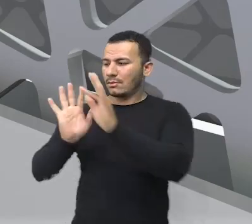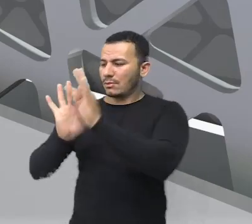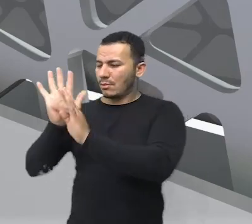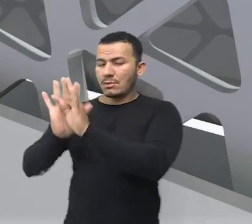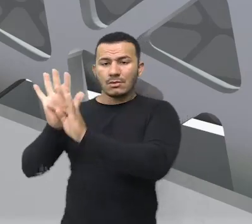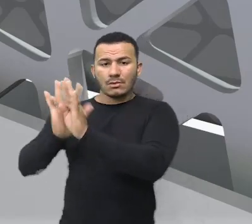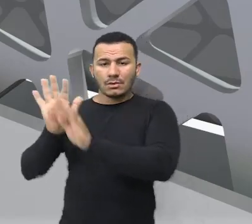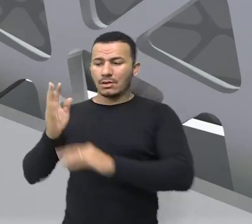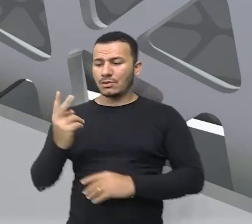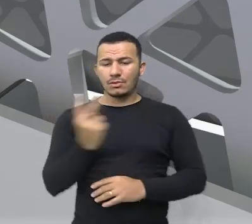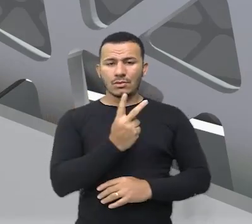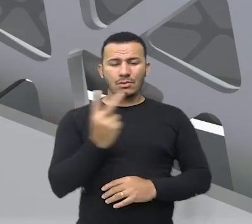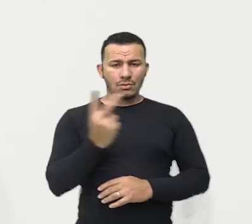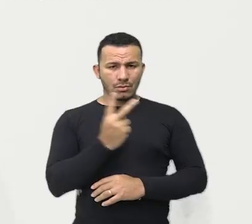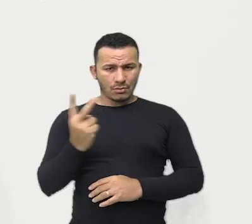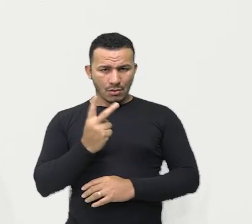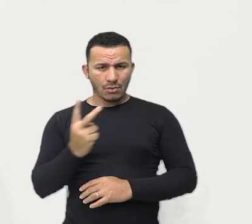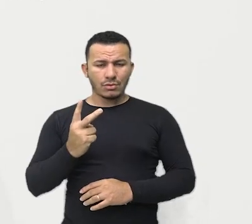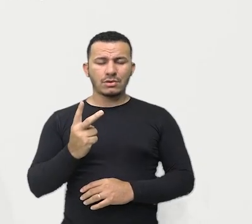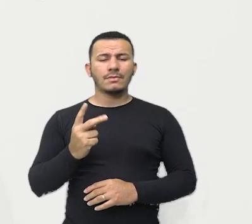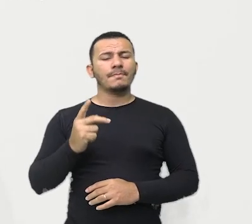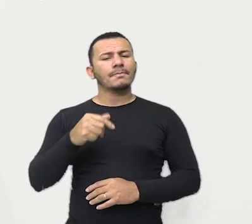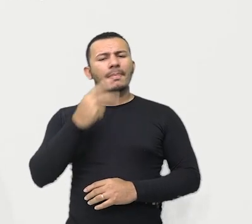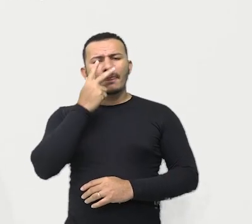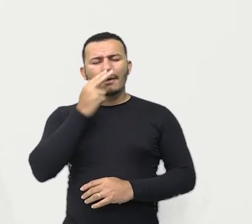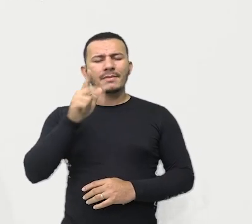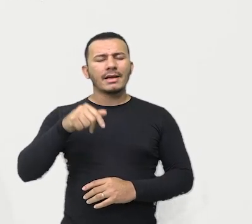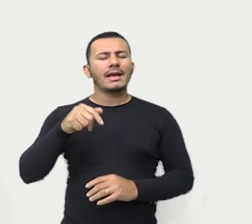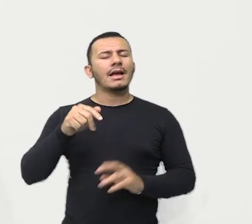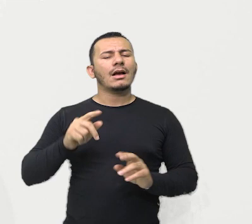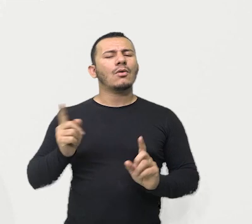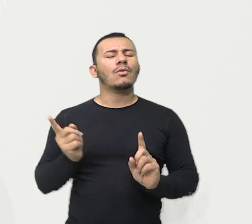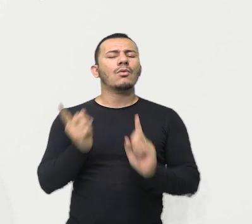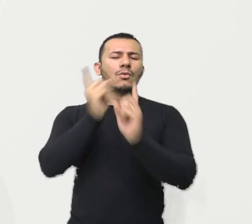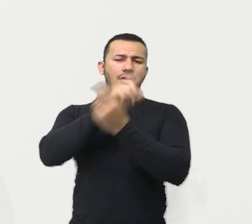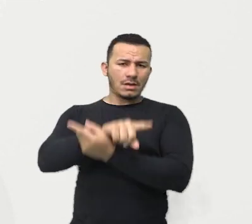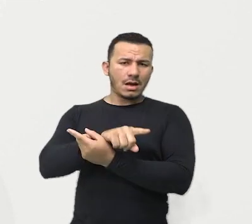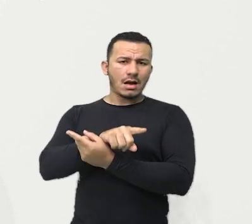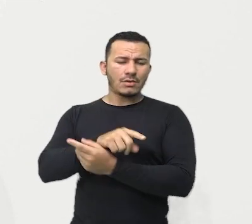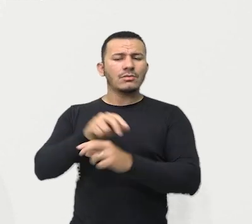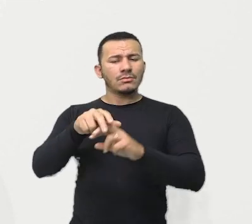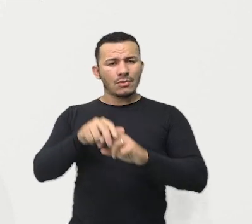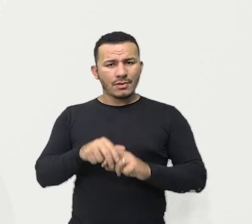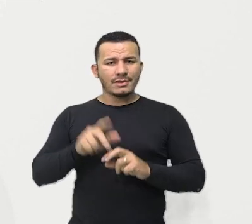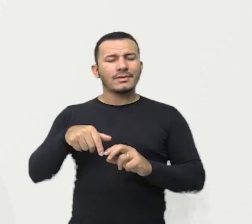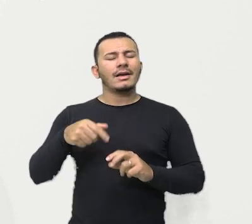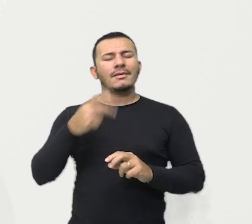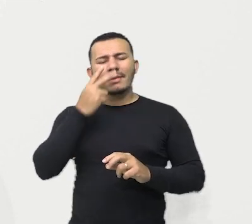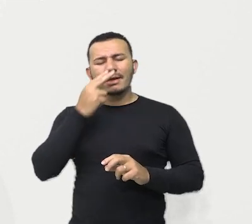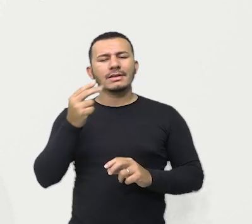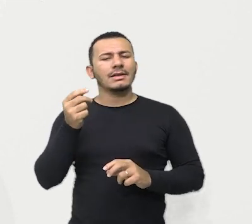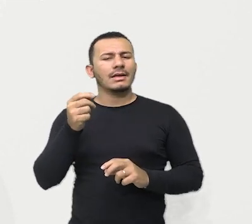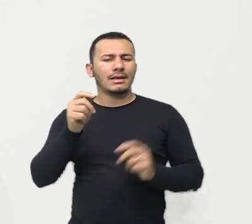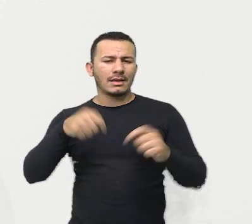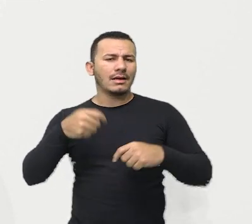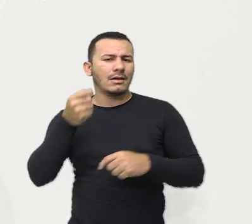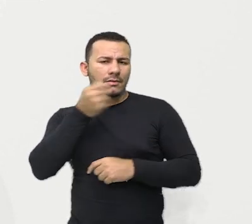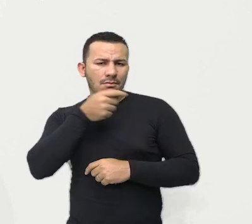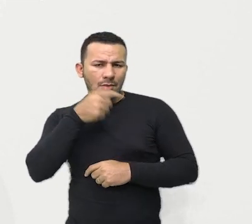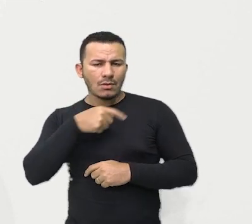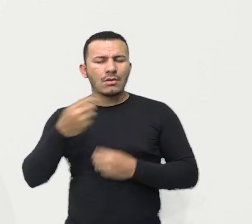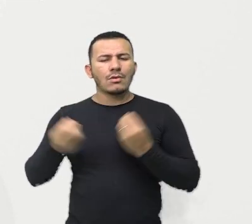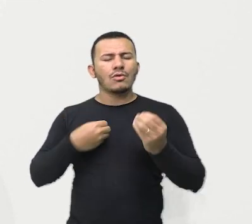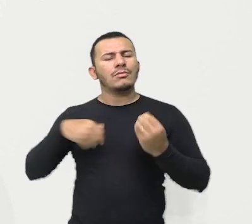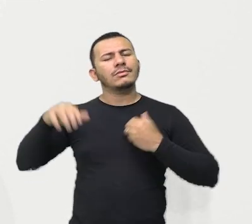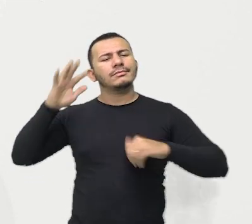aquele desenho ali, aquela parte não verbal, é justamente o que evidencia para nós esse humor e que nos faz